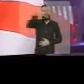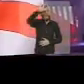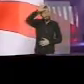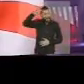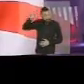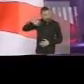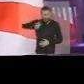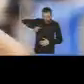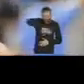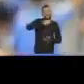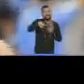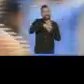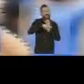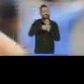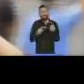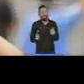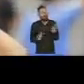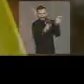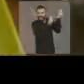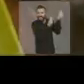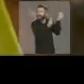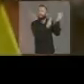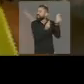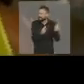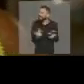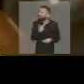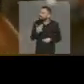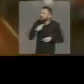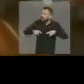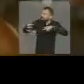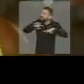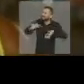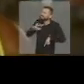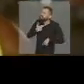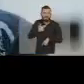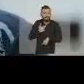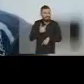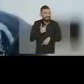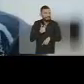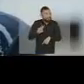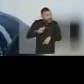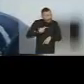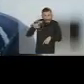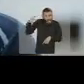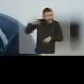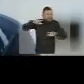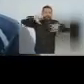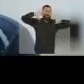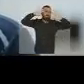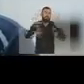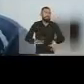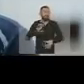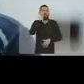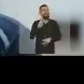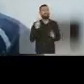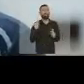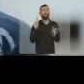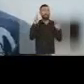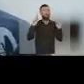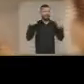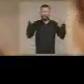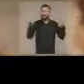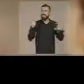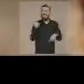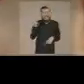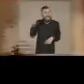A Amazônia é nossa. Nada de entregar. Não pode, não pode estar no poder não, de jeito nenhum. Para mim, ele só vai afundar o nosso Brasil